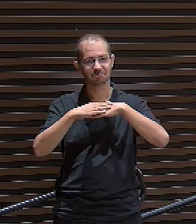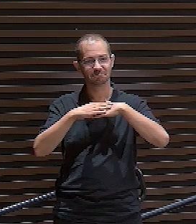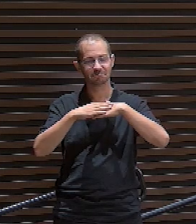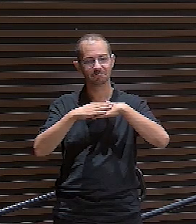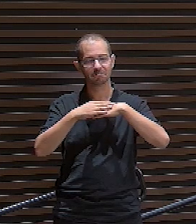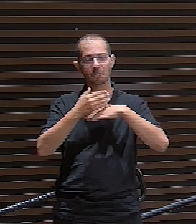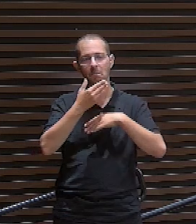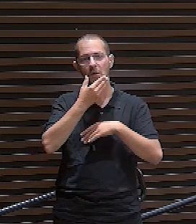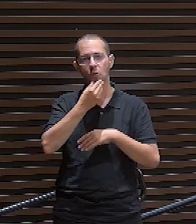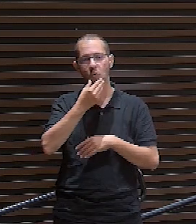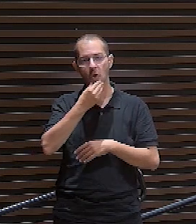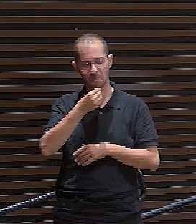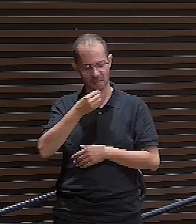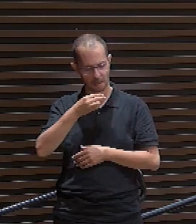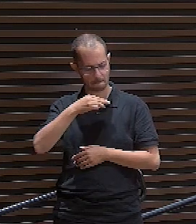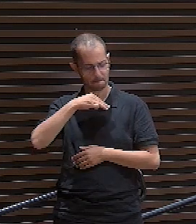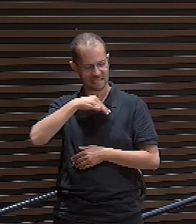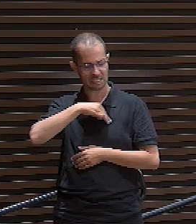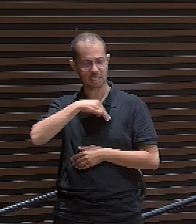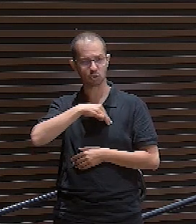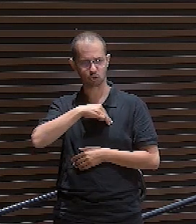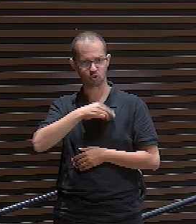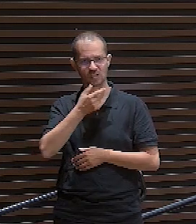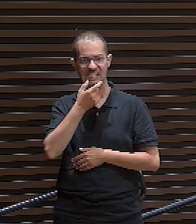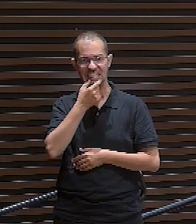da Inglaterra, nunca deixou